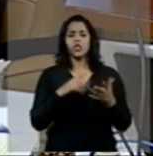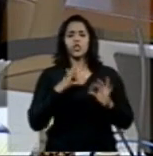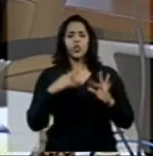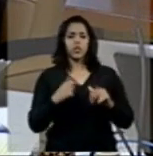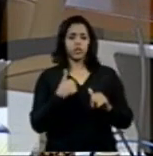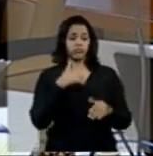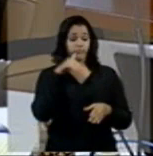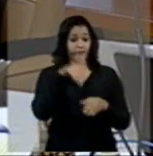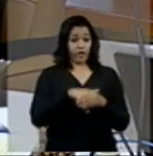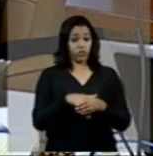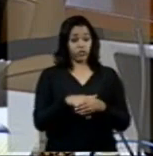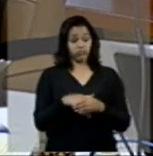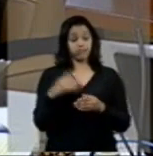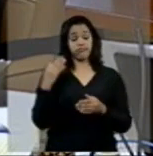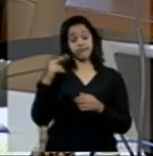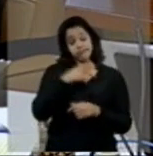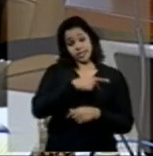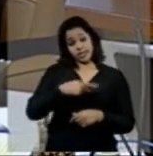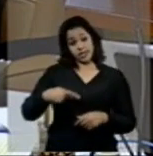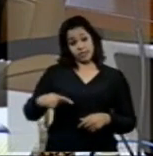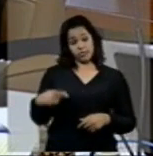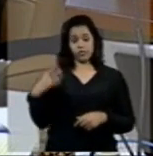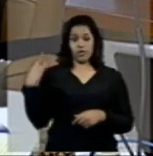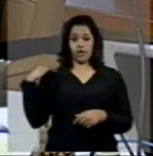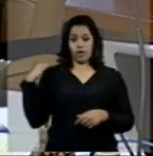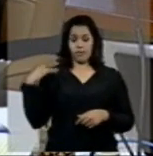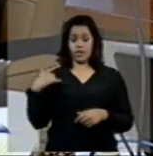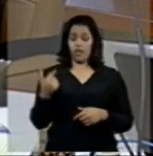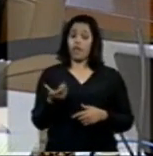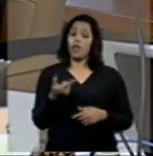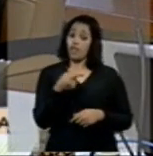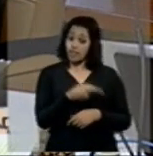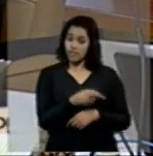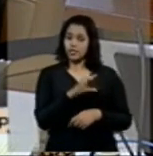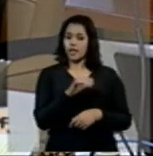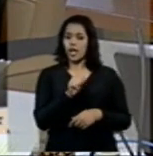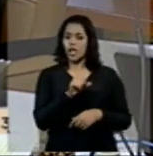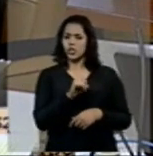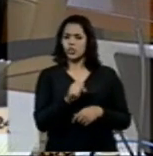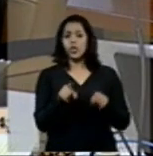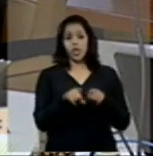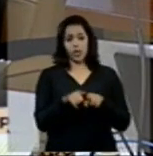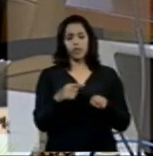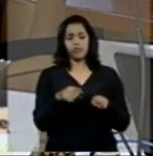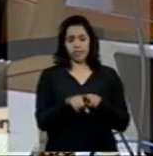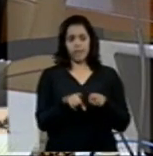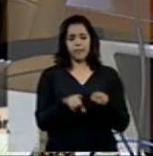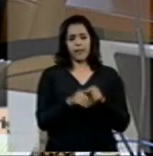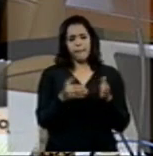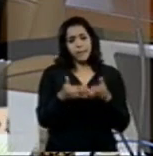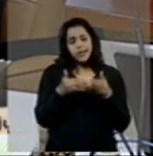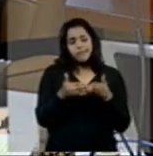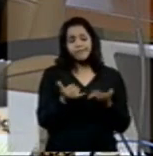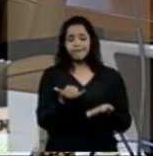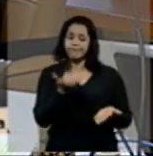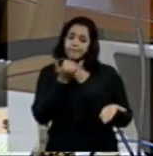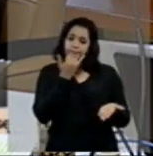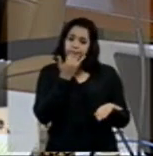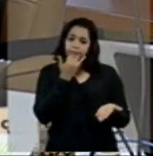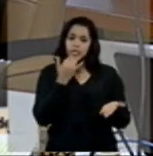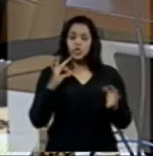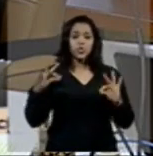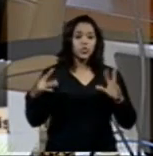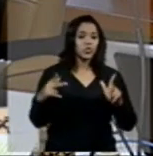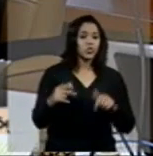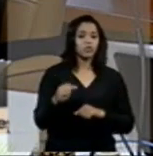de voto, senhora presidente, nesse caso também peço todas as vênias a ambos